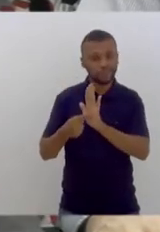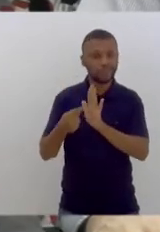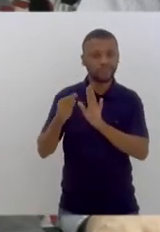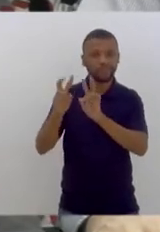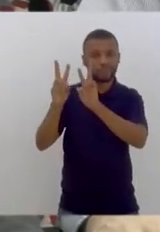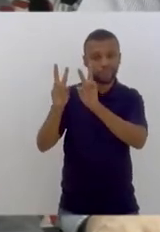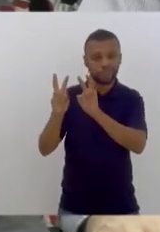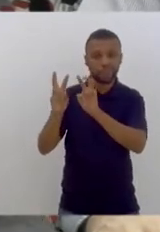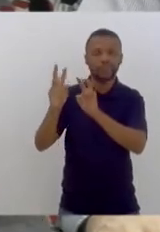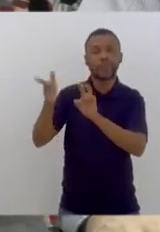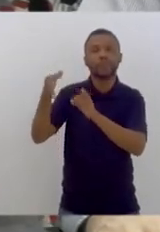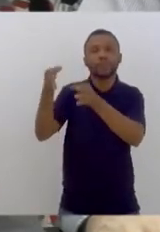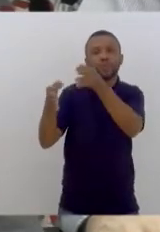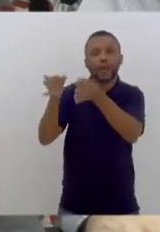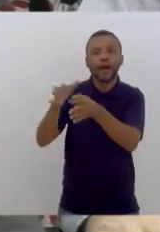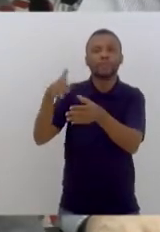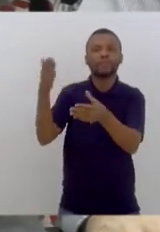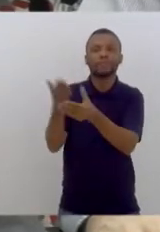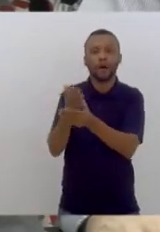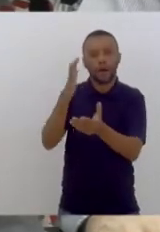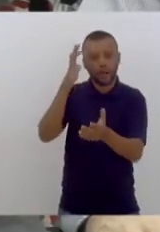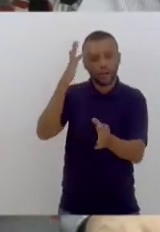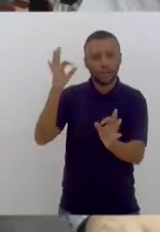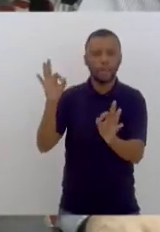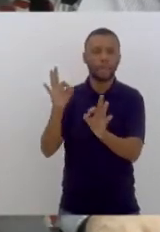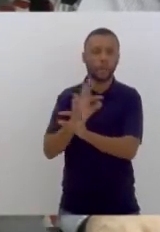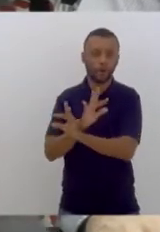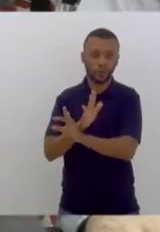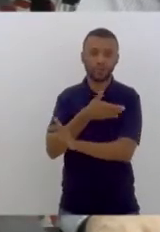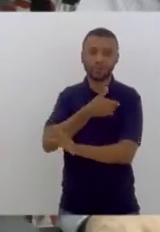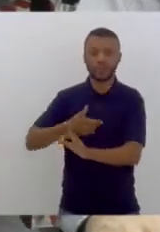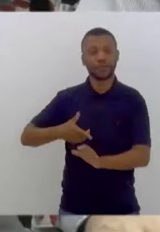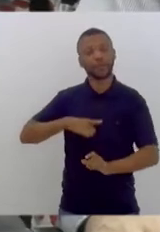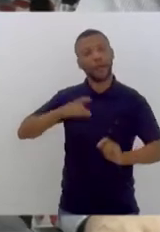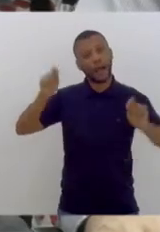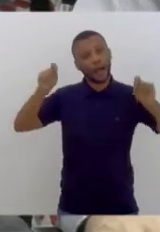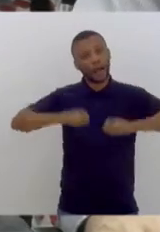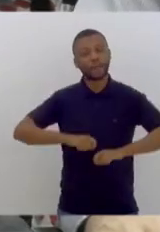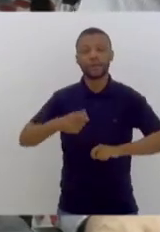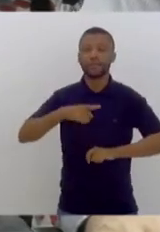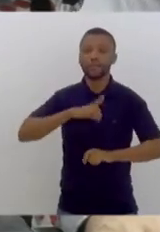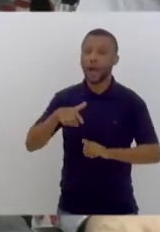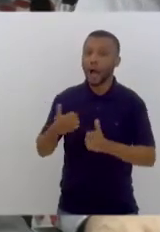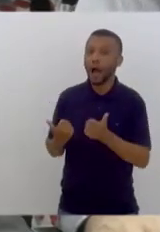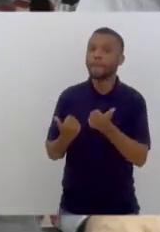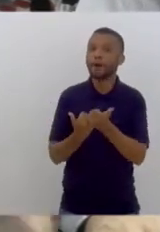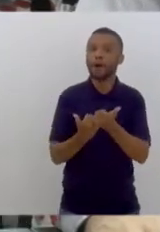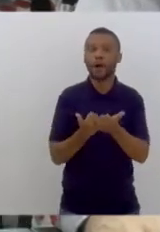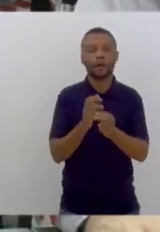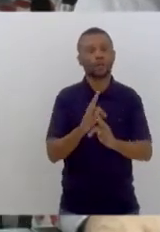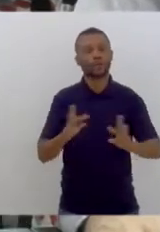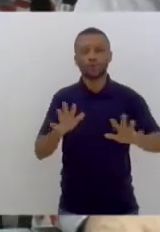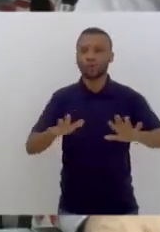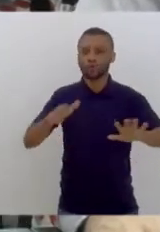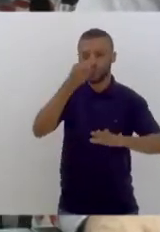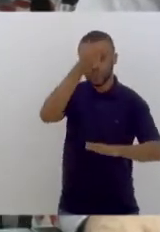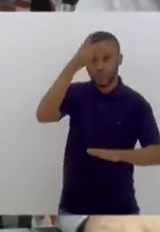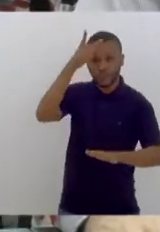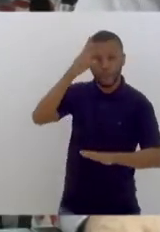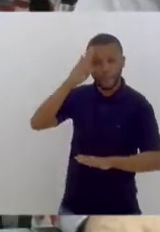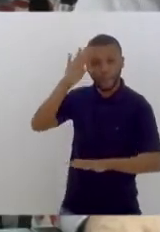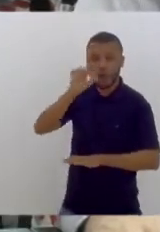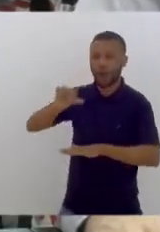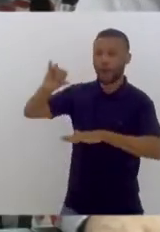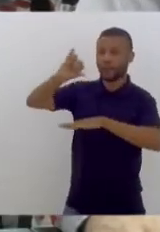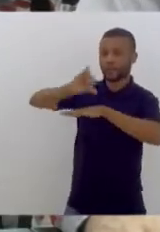Estado tem capacidades muito maiores do que todos os municípios, incluindo a capital, de se pensar nisso. Então, para que existe